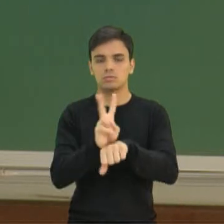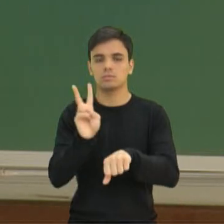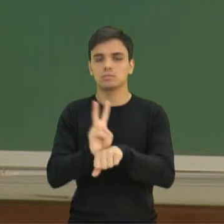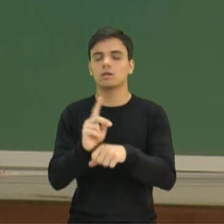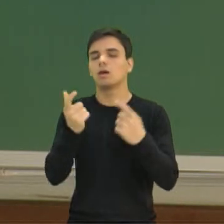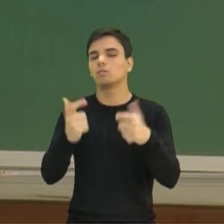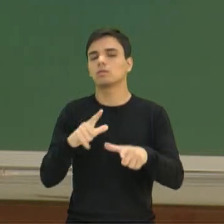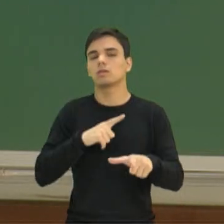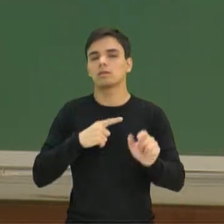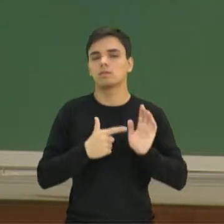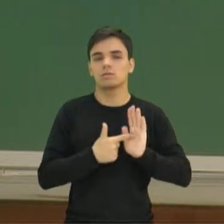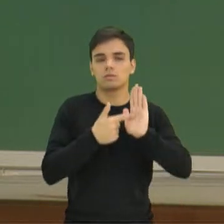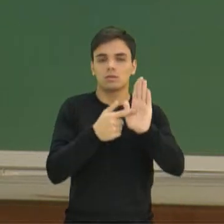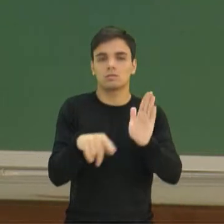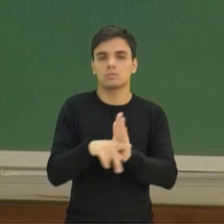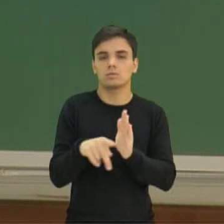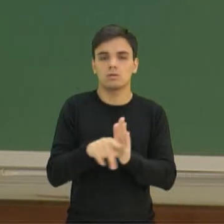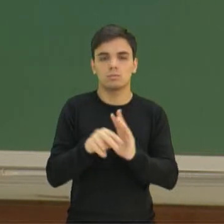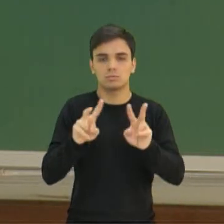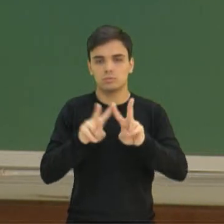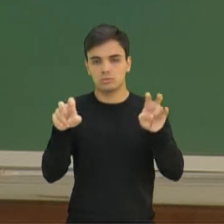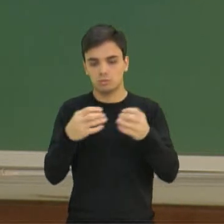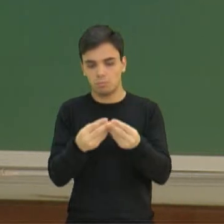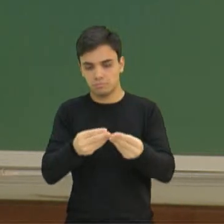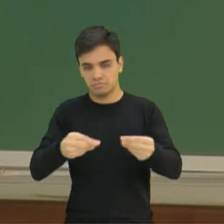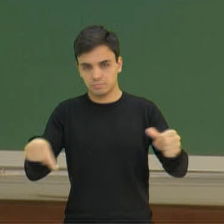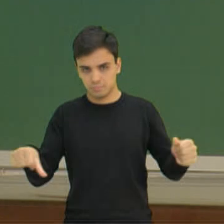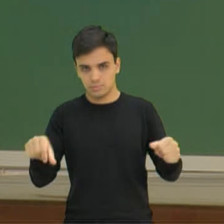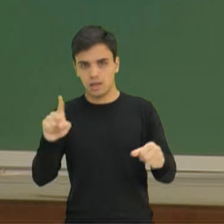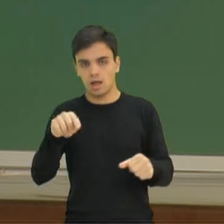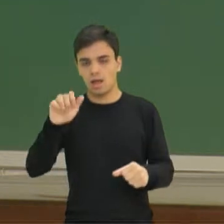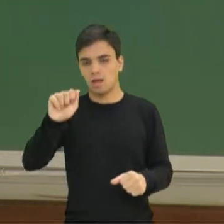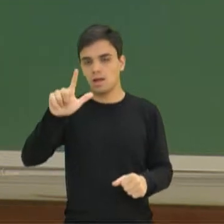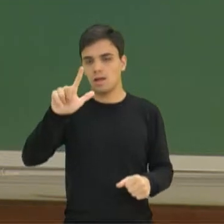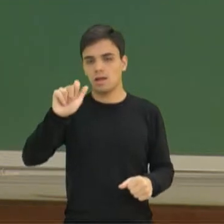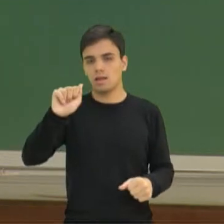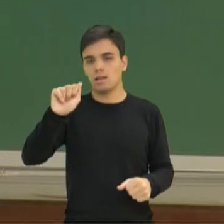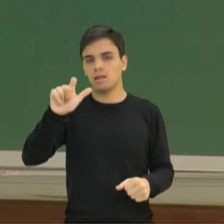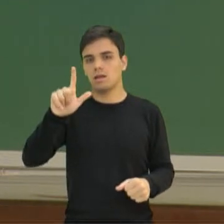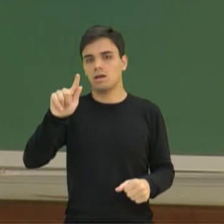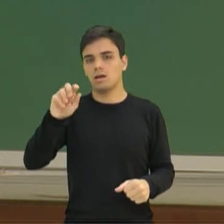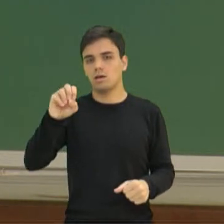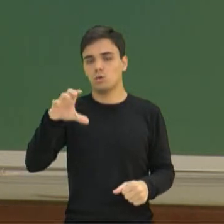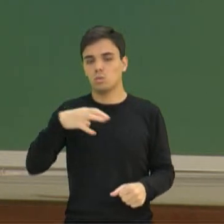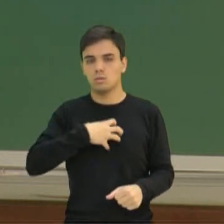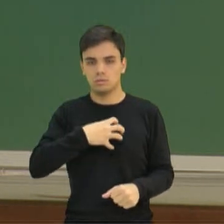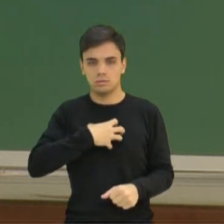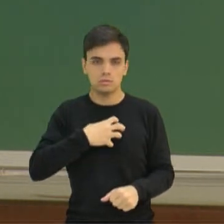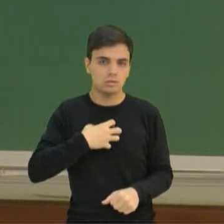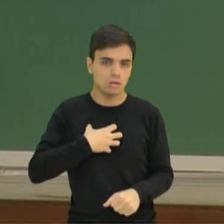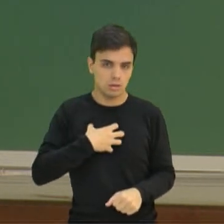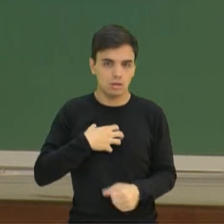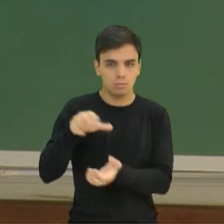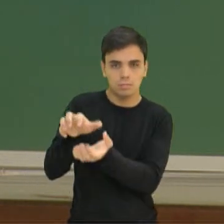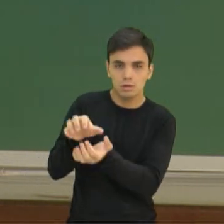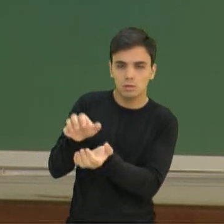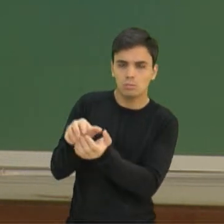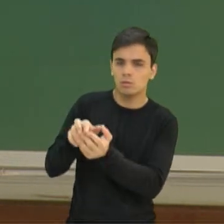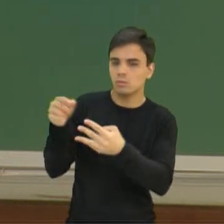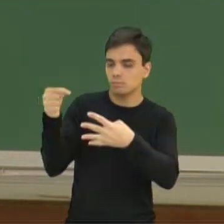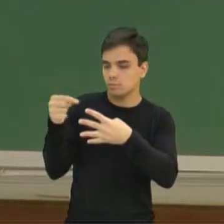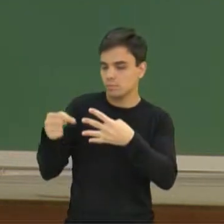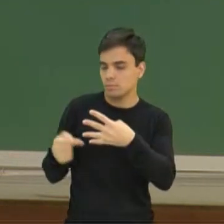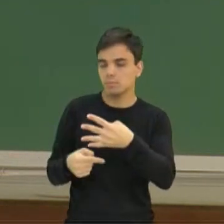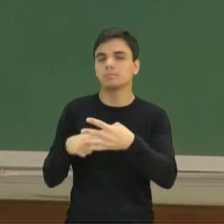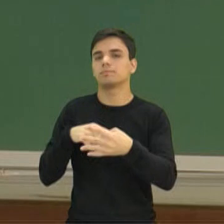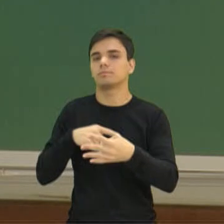ter destaque para essa questão da degradação ali? Alagoas, Ceará, Bahia e Pernambuco. Mais uma vez a gente tem que lembrar